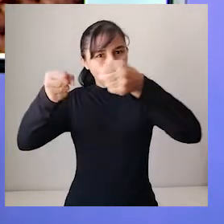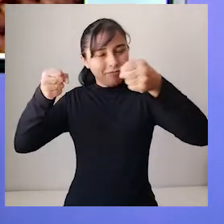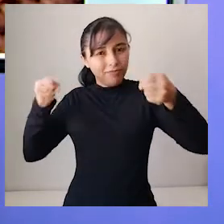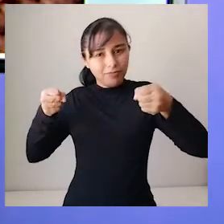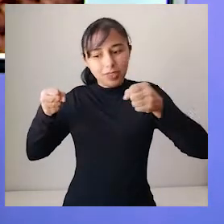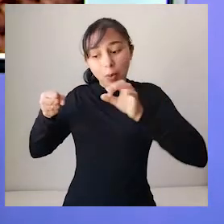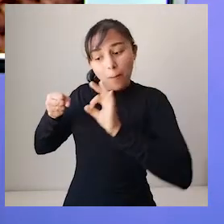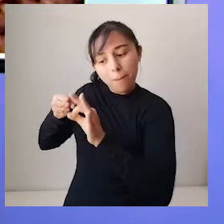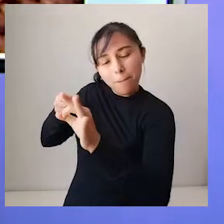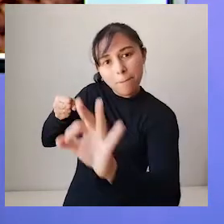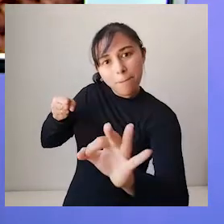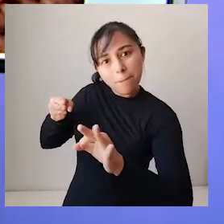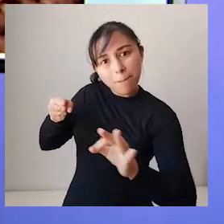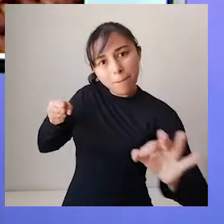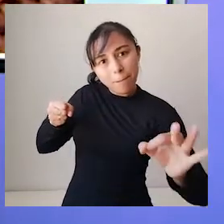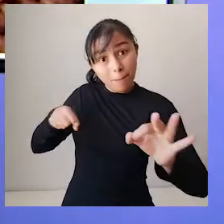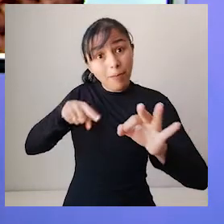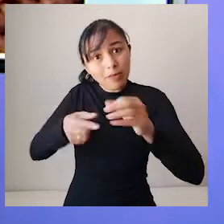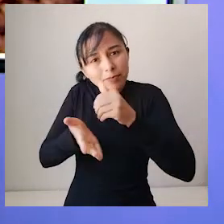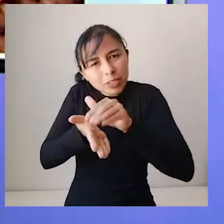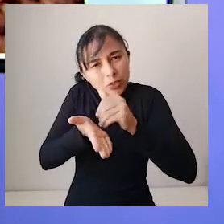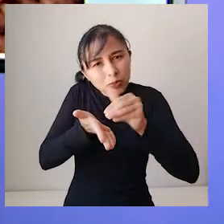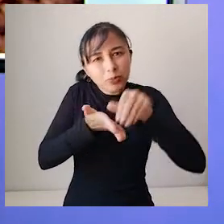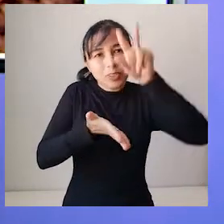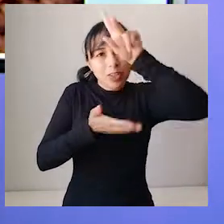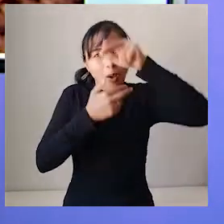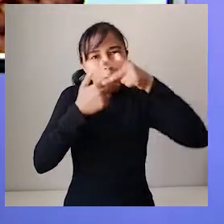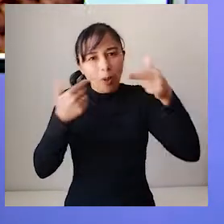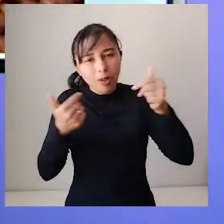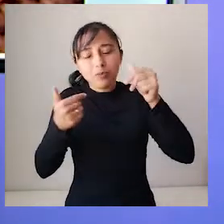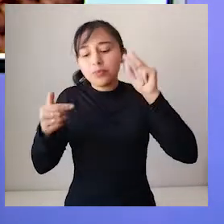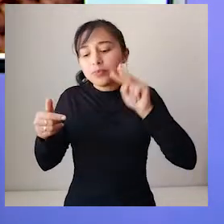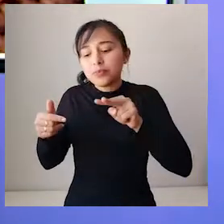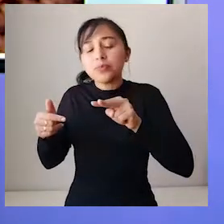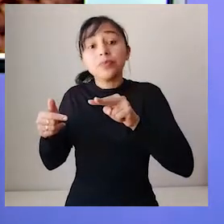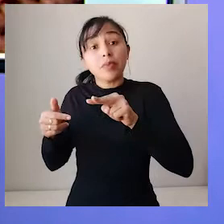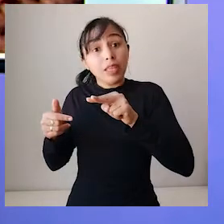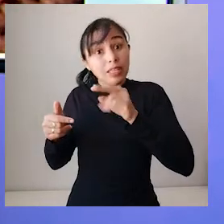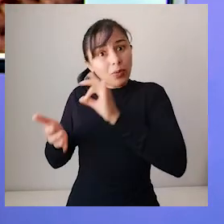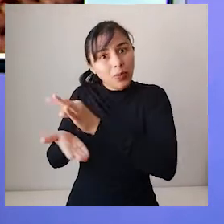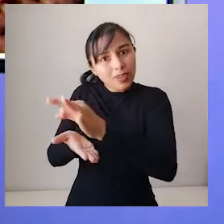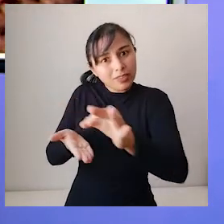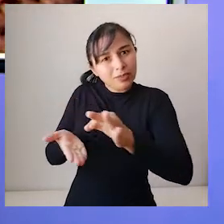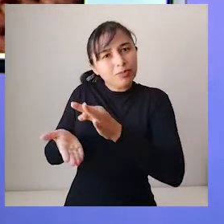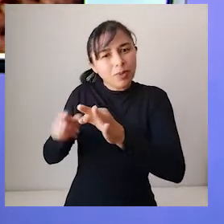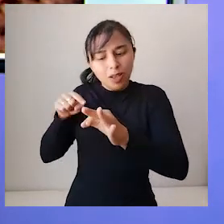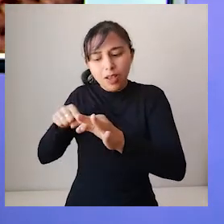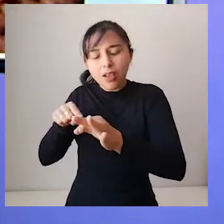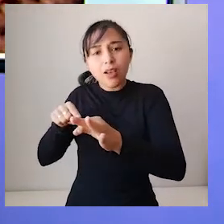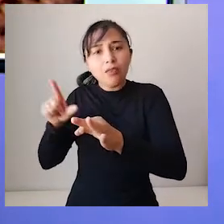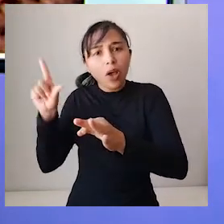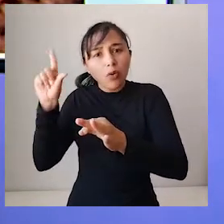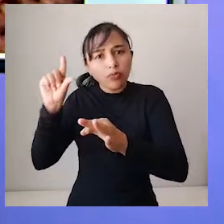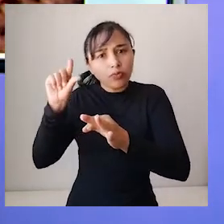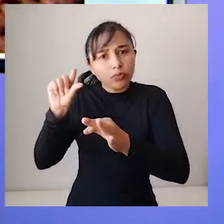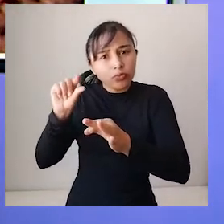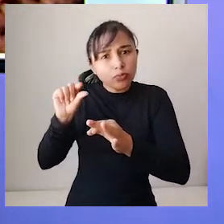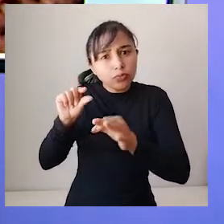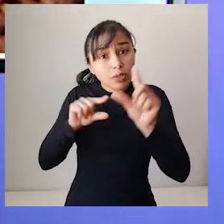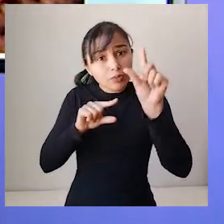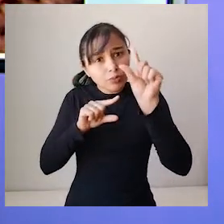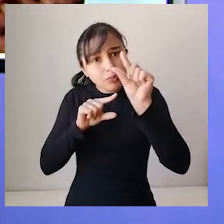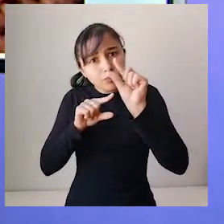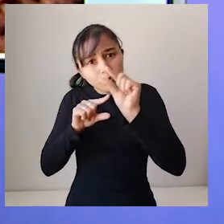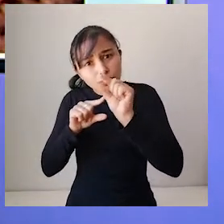evitar alguns micro-organismos crescerem, nós vamos ver que essa naftalina vai reduzindo o seu tamanho